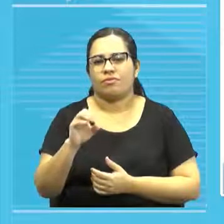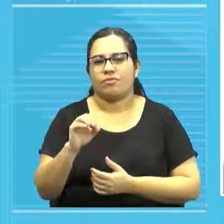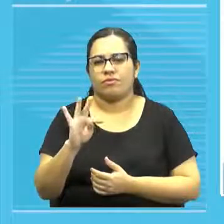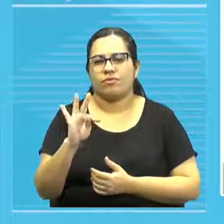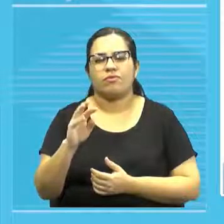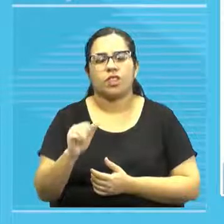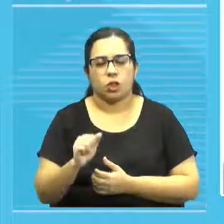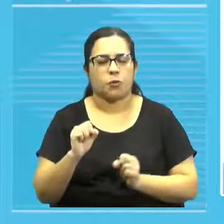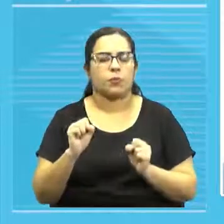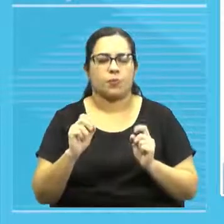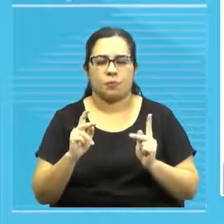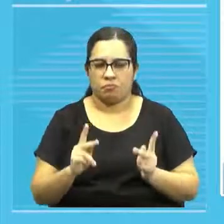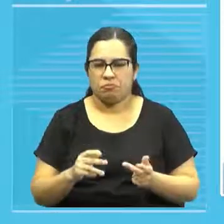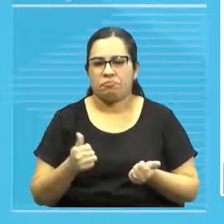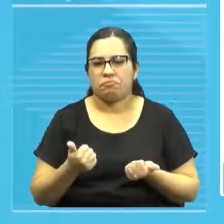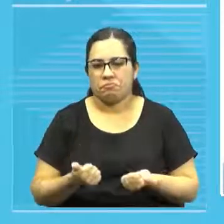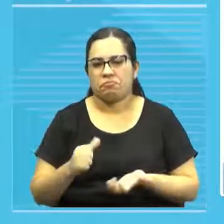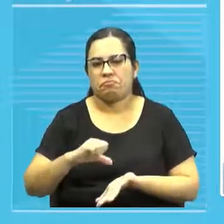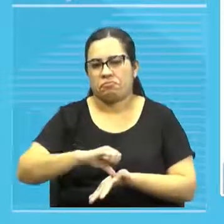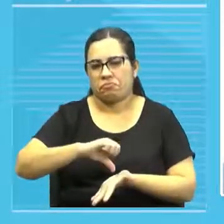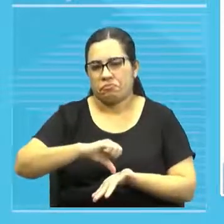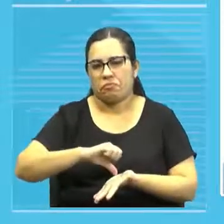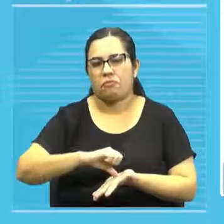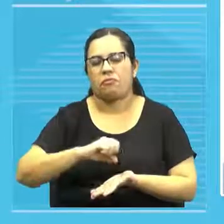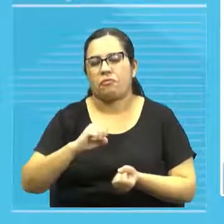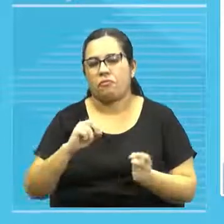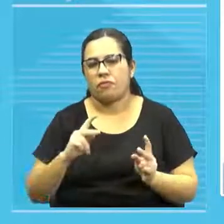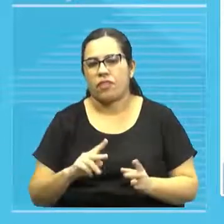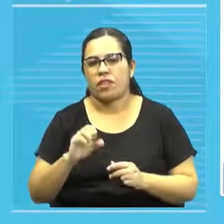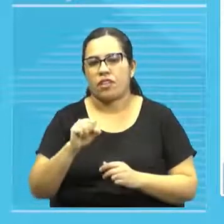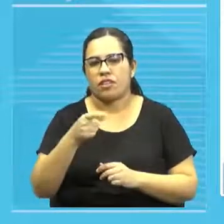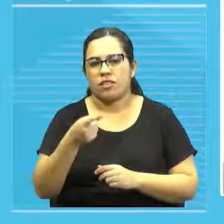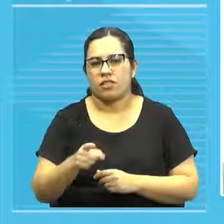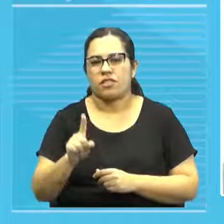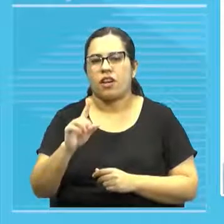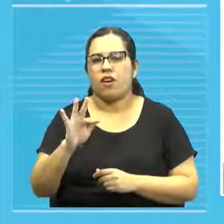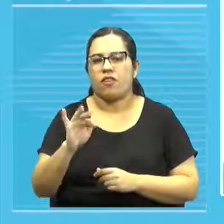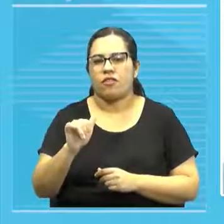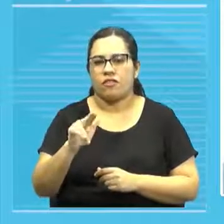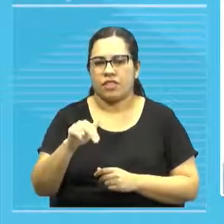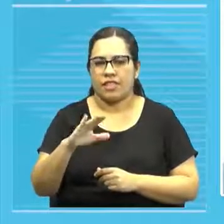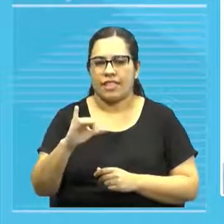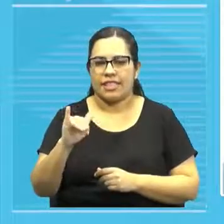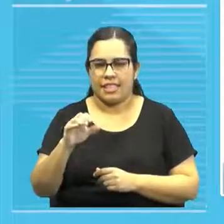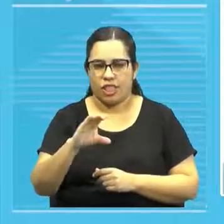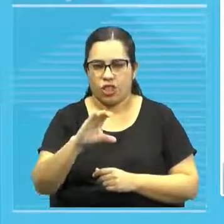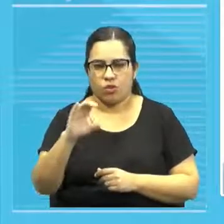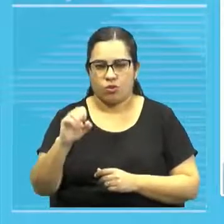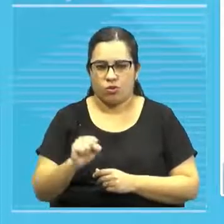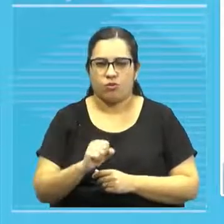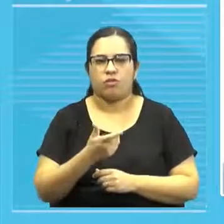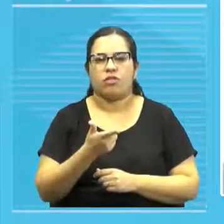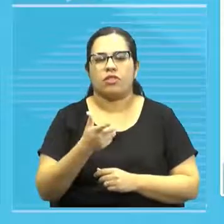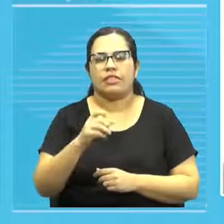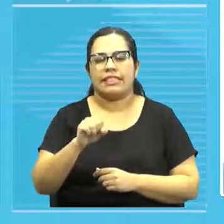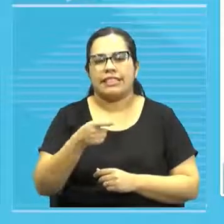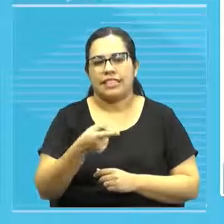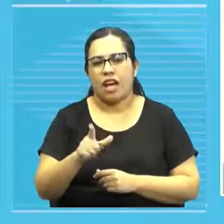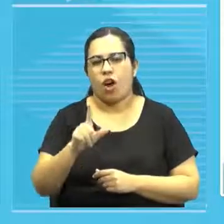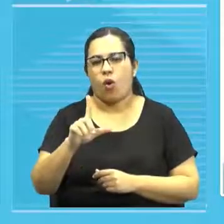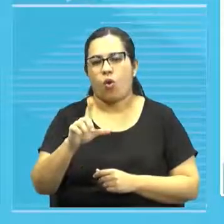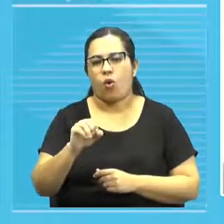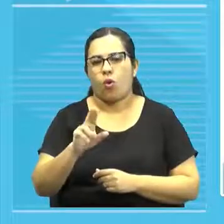beleza tá aí Ribeiro Galinha bota São Francisco do Piauí São Lourenço e